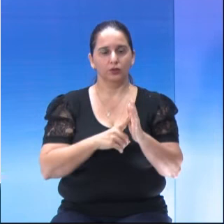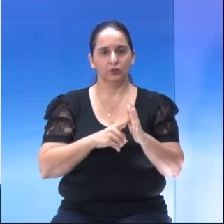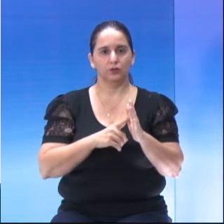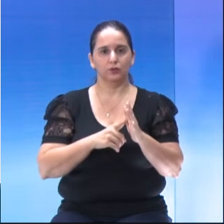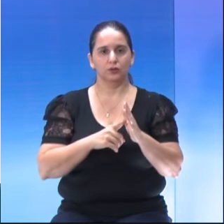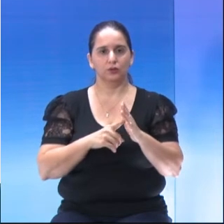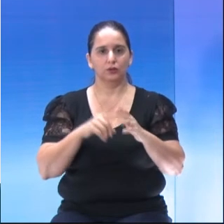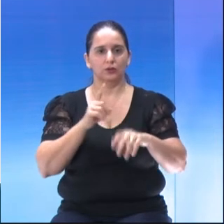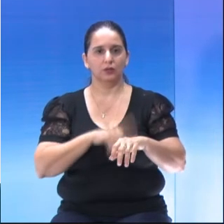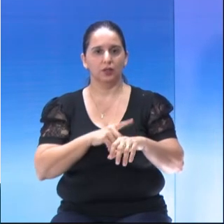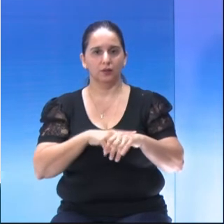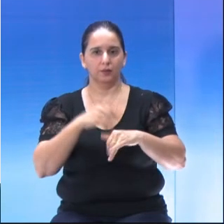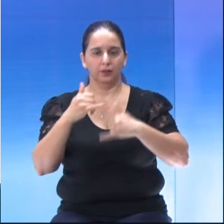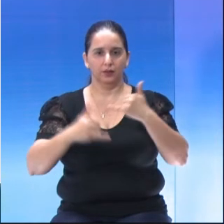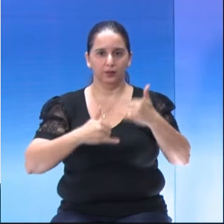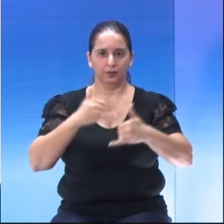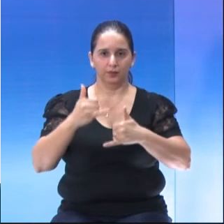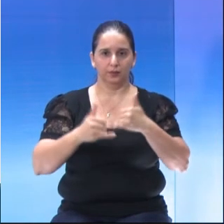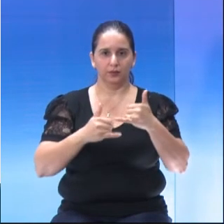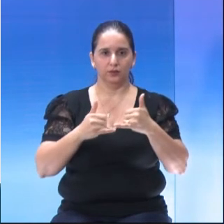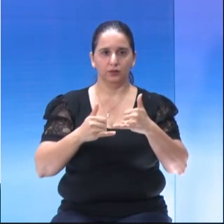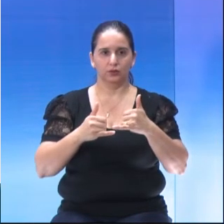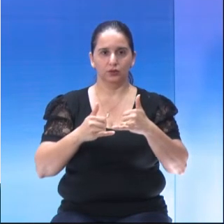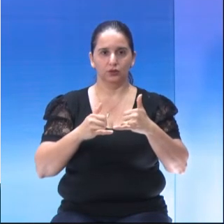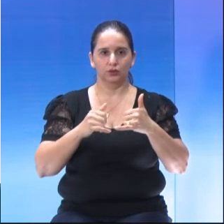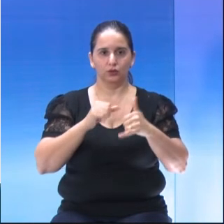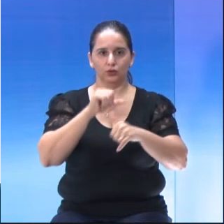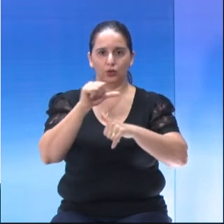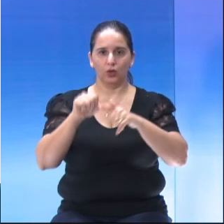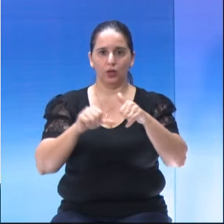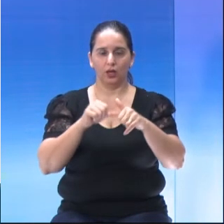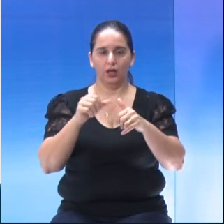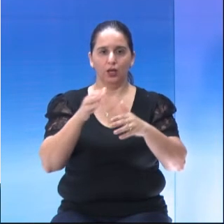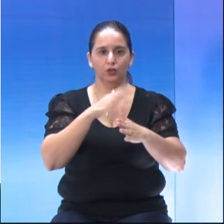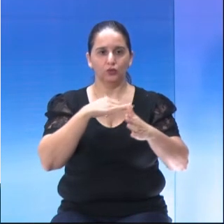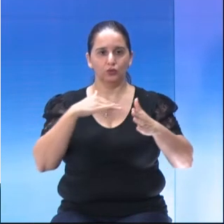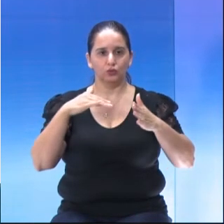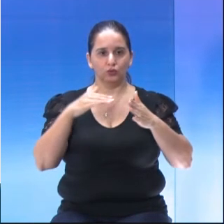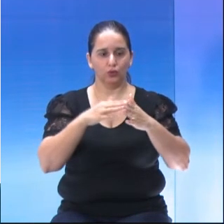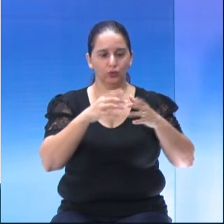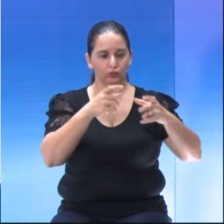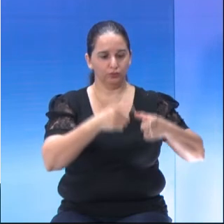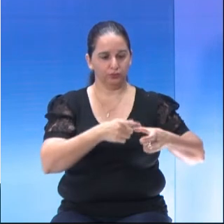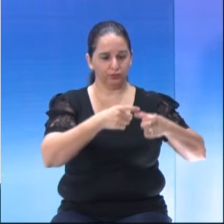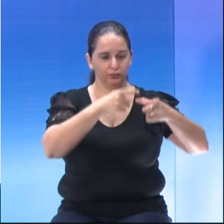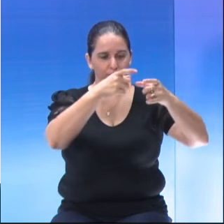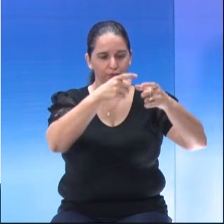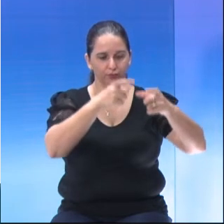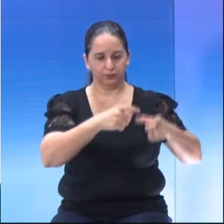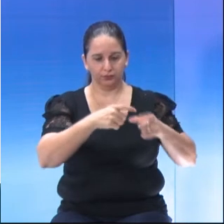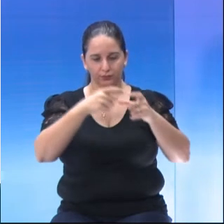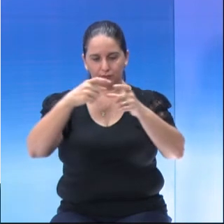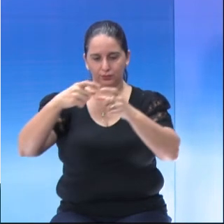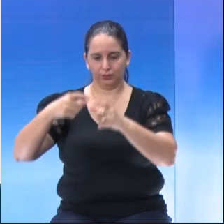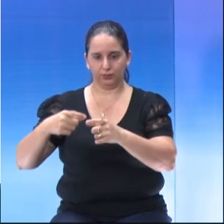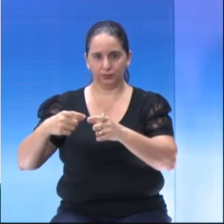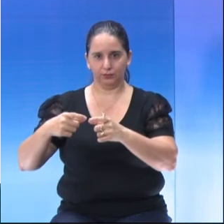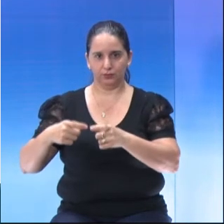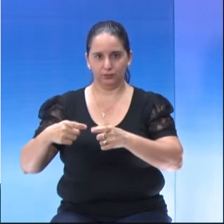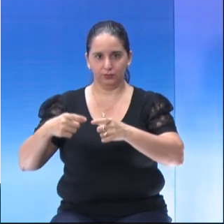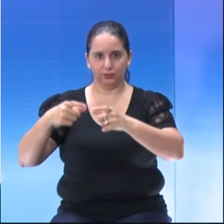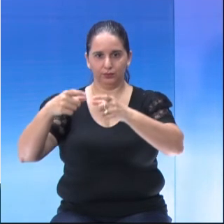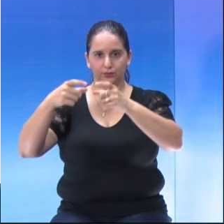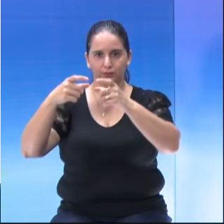O objetivo de cada partida consiste em deslocar todos os discos da haste onde se encontram, ou seja, da